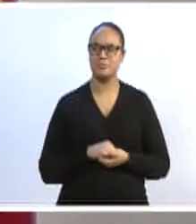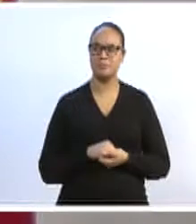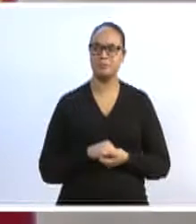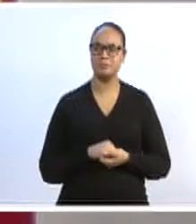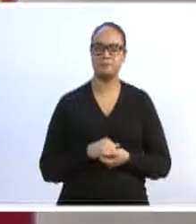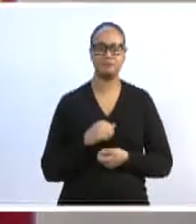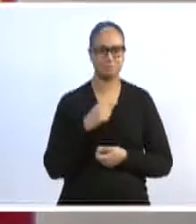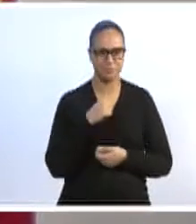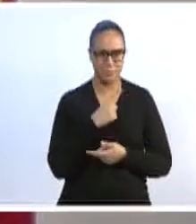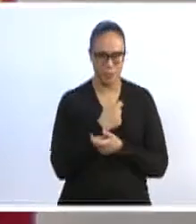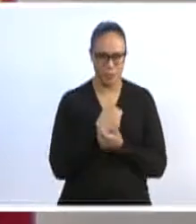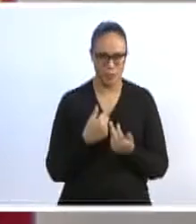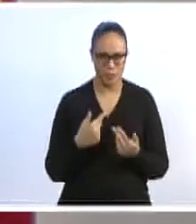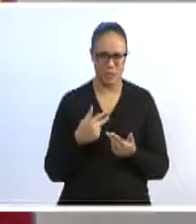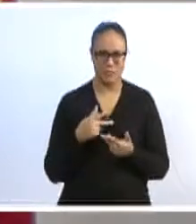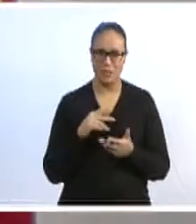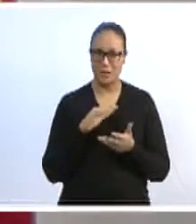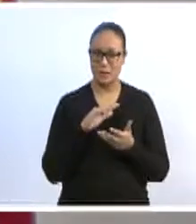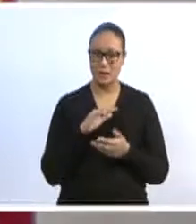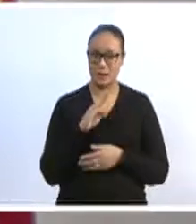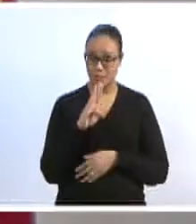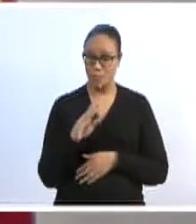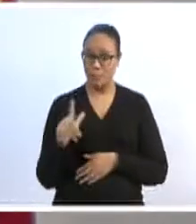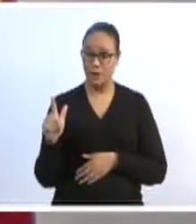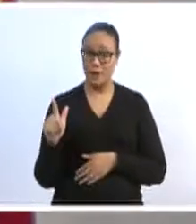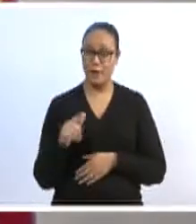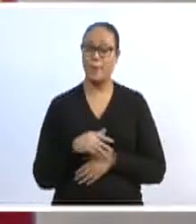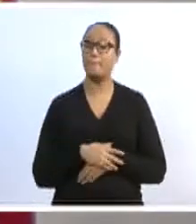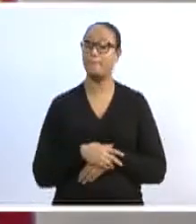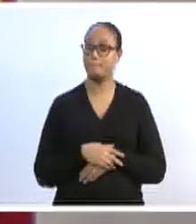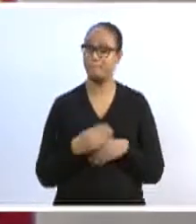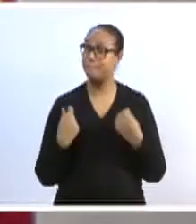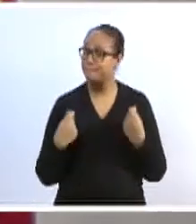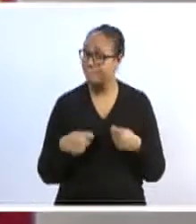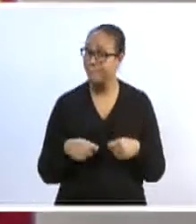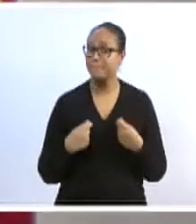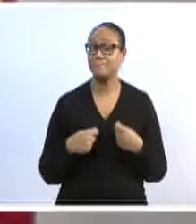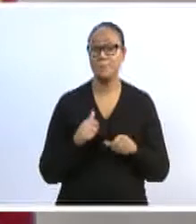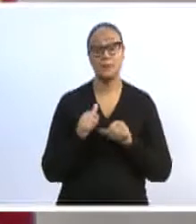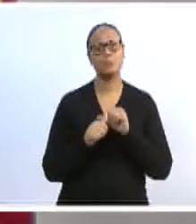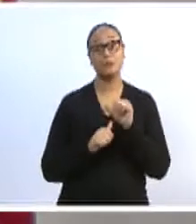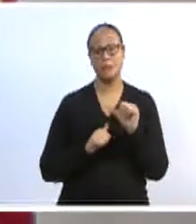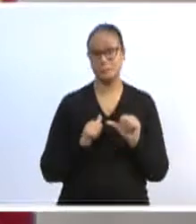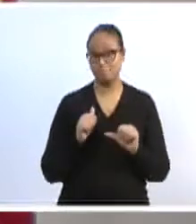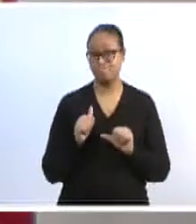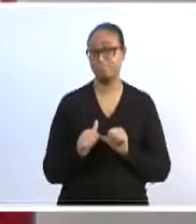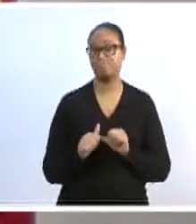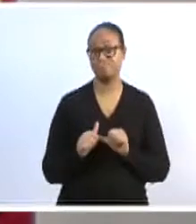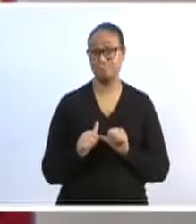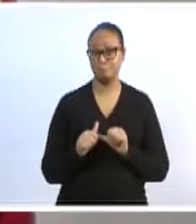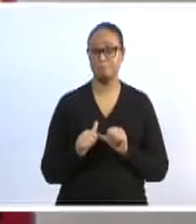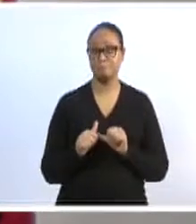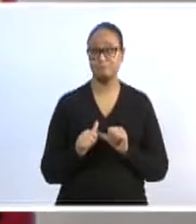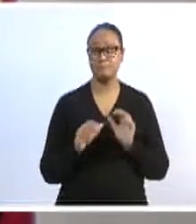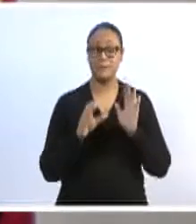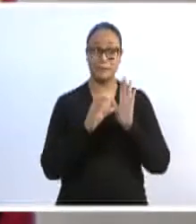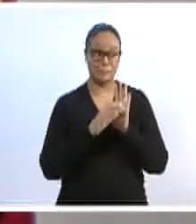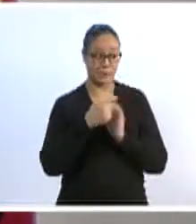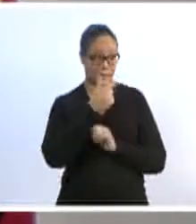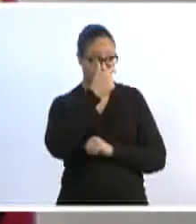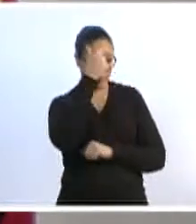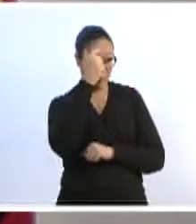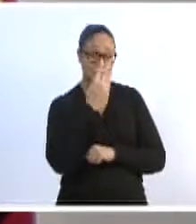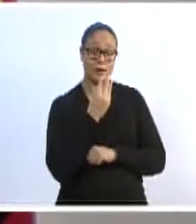coisa em blumenau vereador bruno que precisa ser modificada vereador kamia vereador adriano